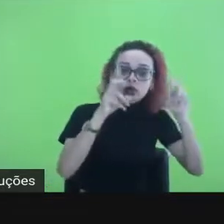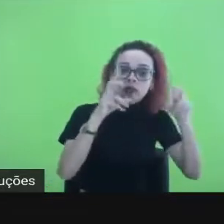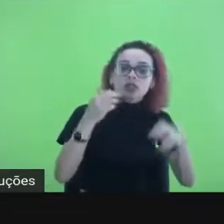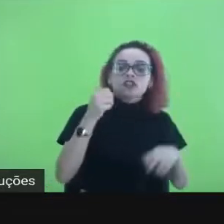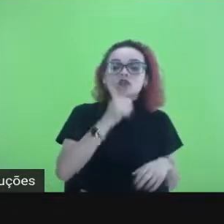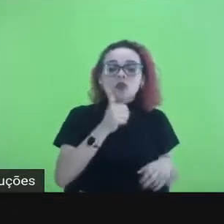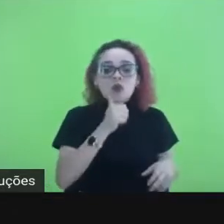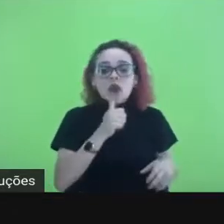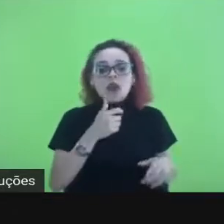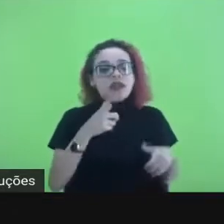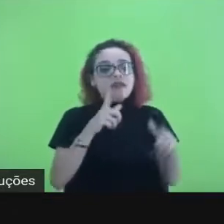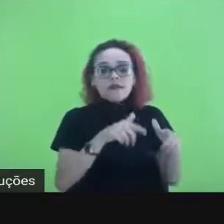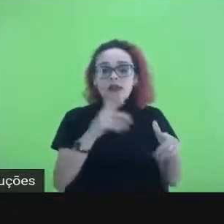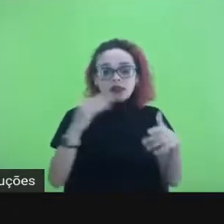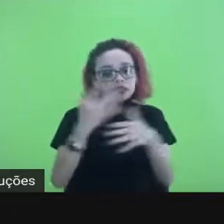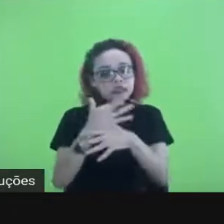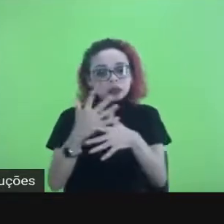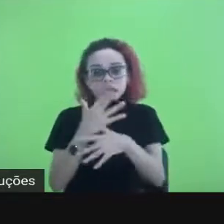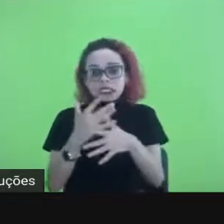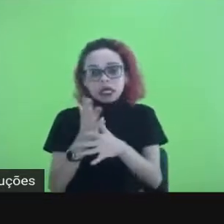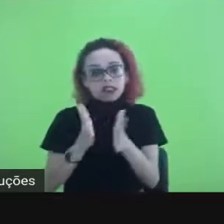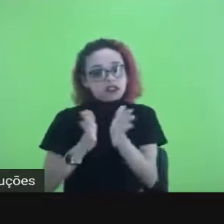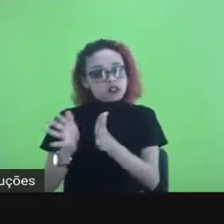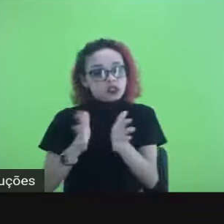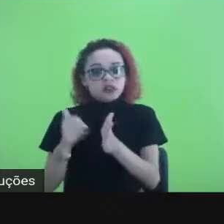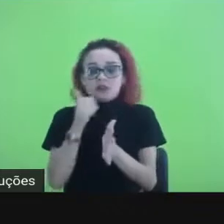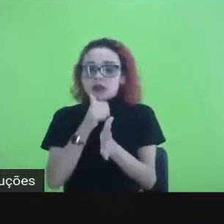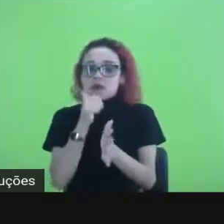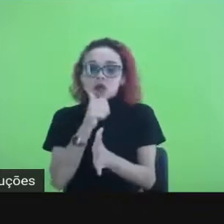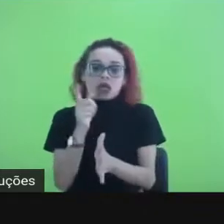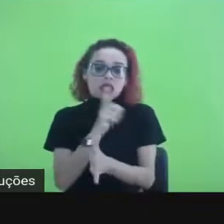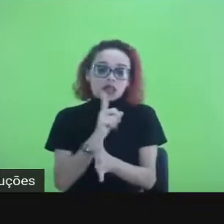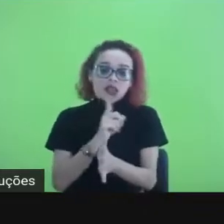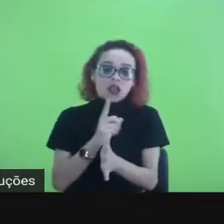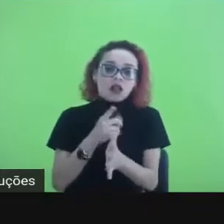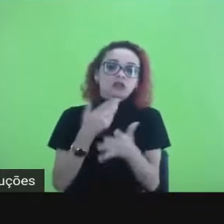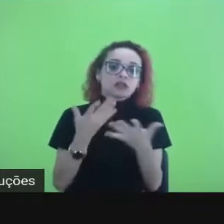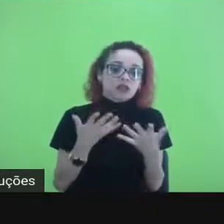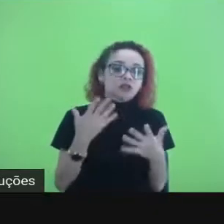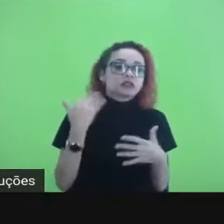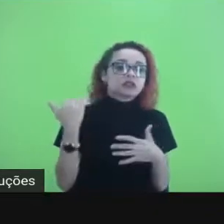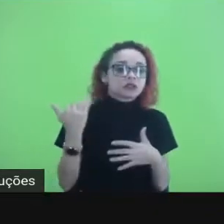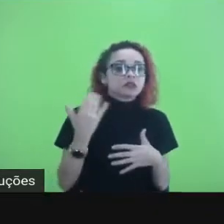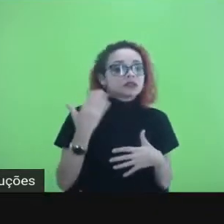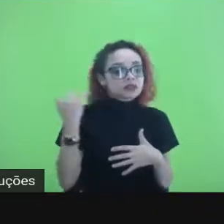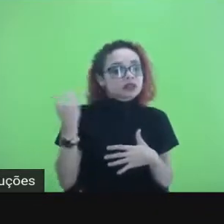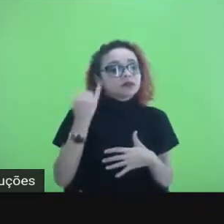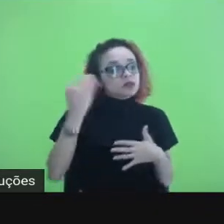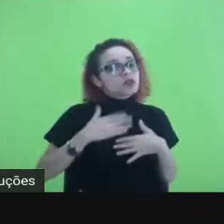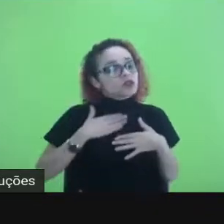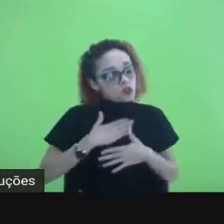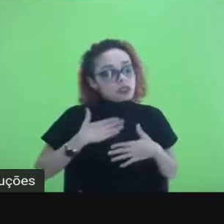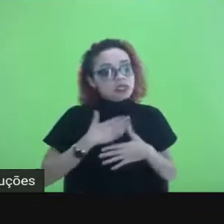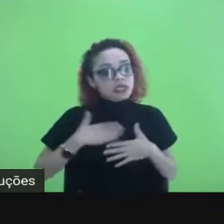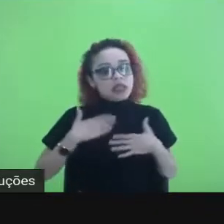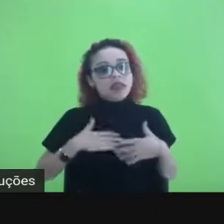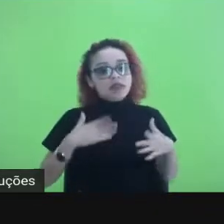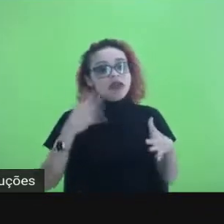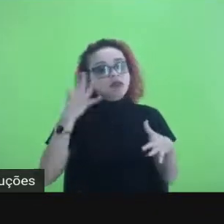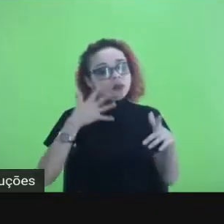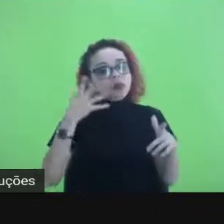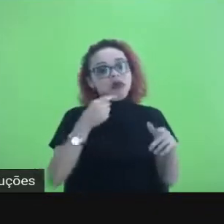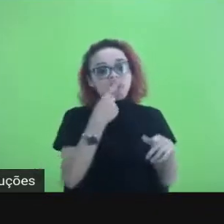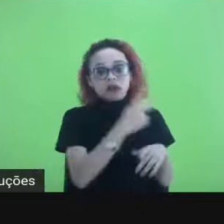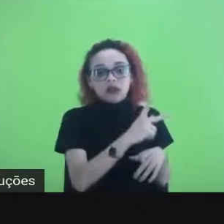não é acessível para as mulheres, né? E foi também muito rica a apresentação dela, né? Foi importante, tanto por uma questão de